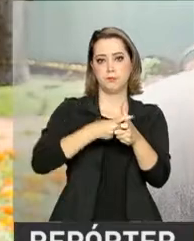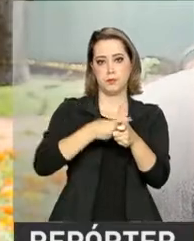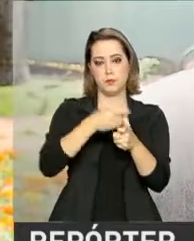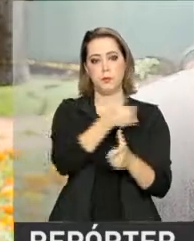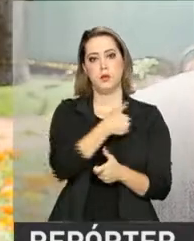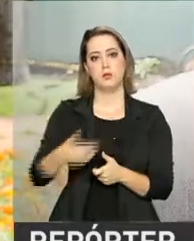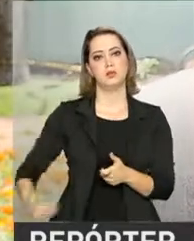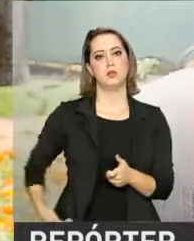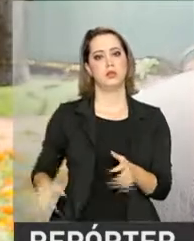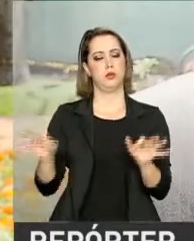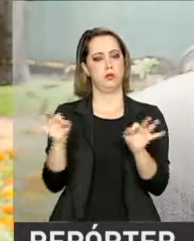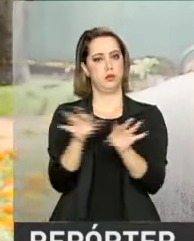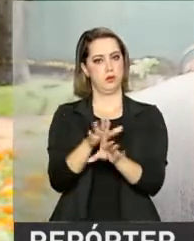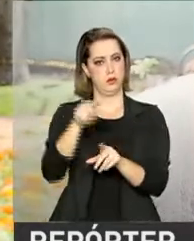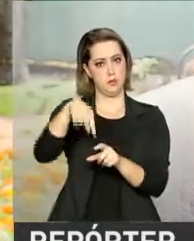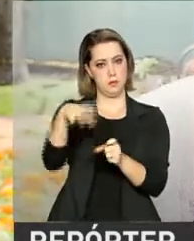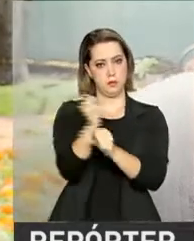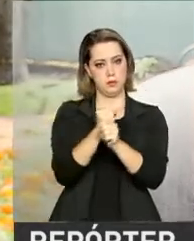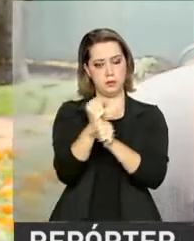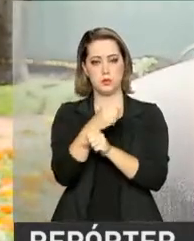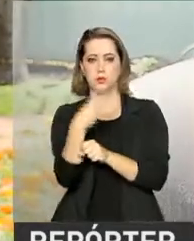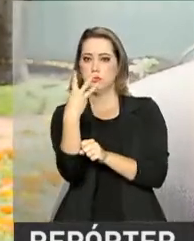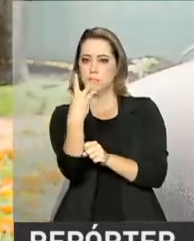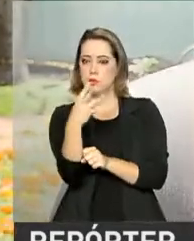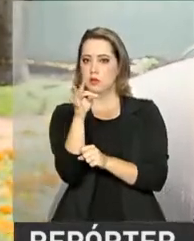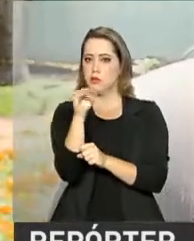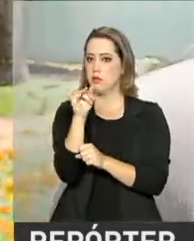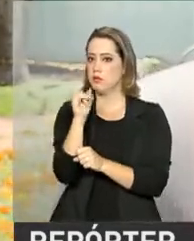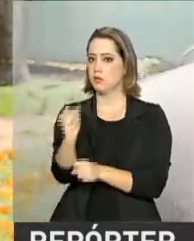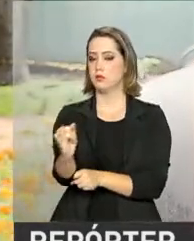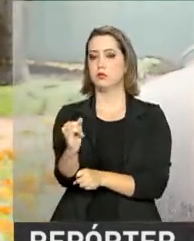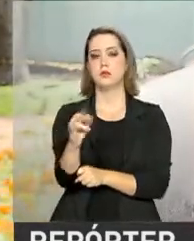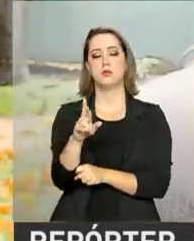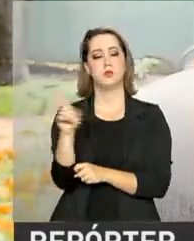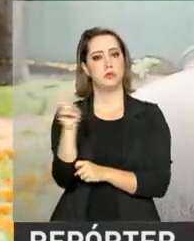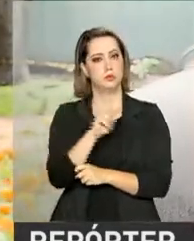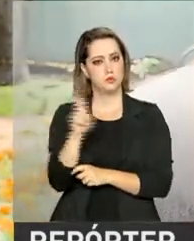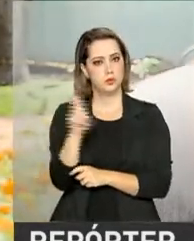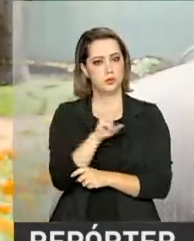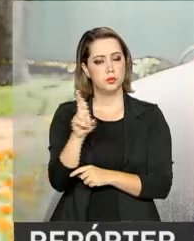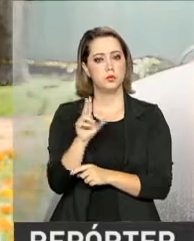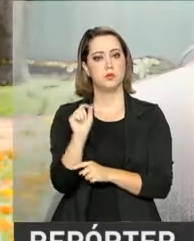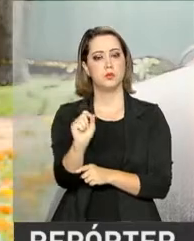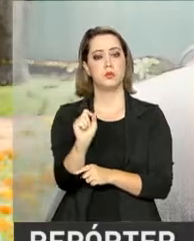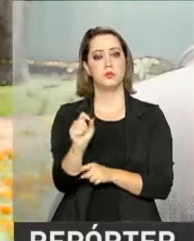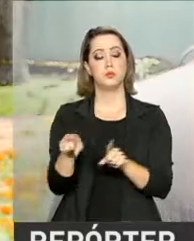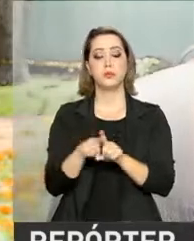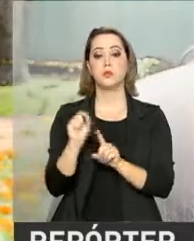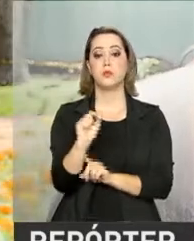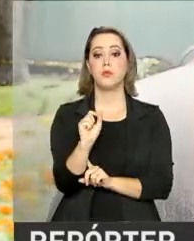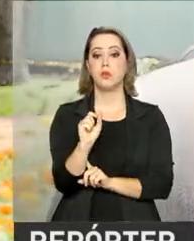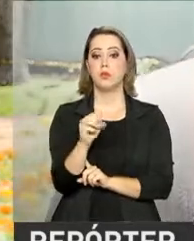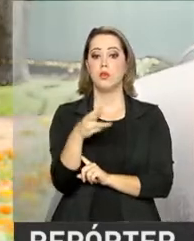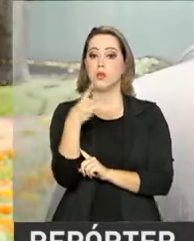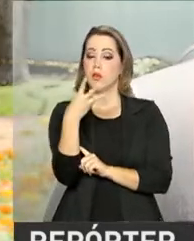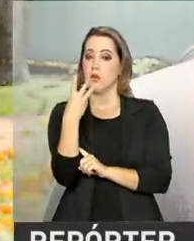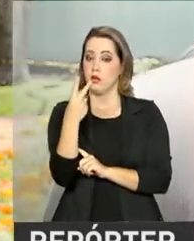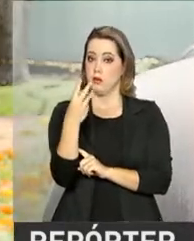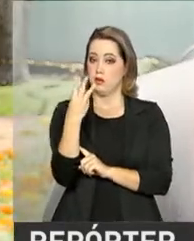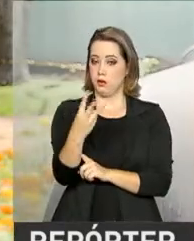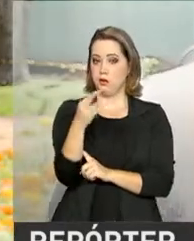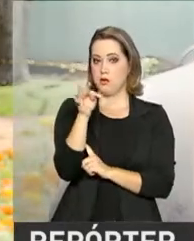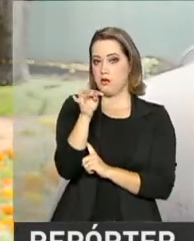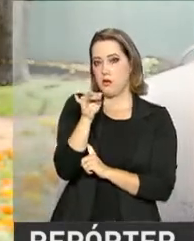encerra o ano num patamar entre 3 trilhões 450 bilhões de reais e 3 trilhões